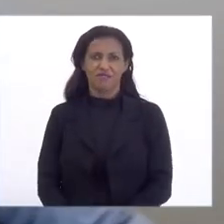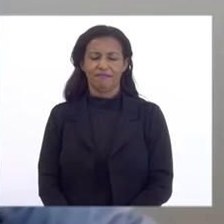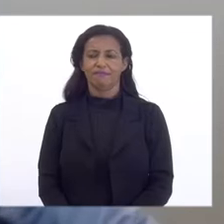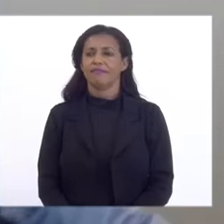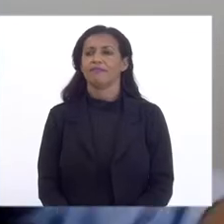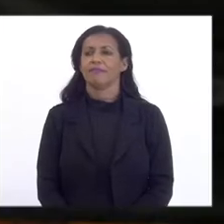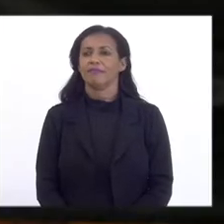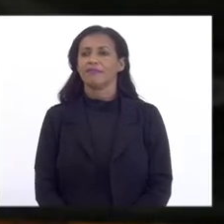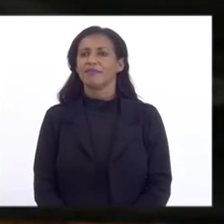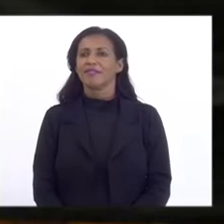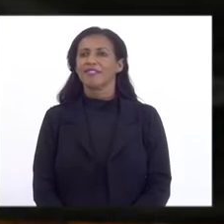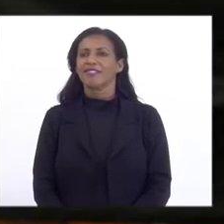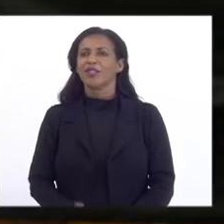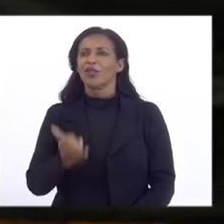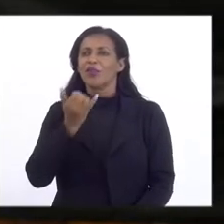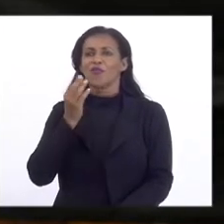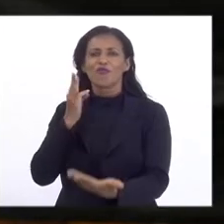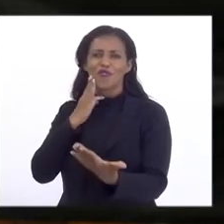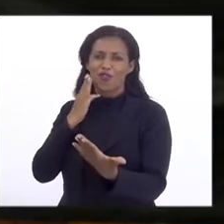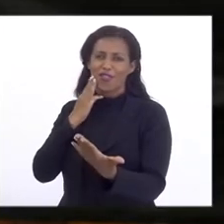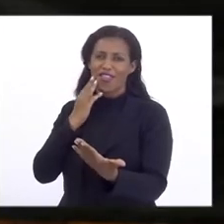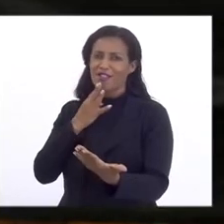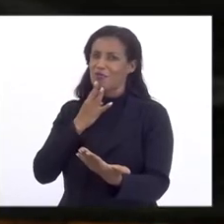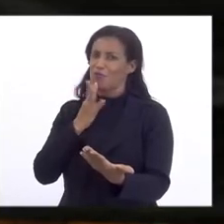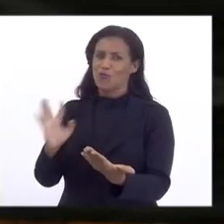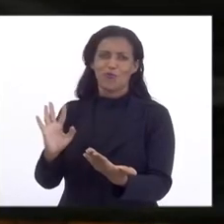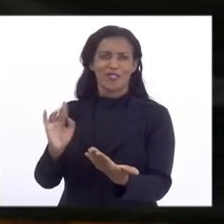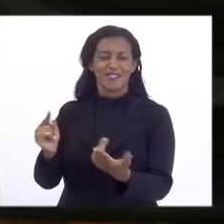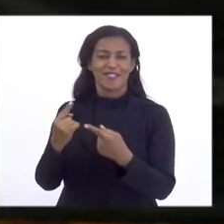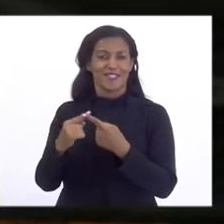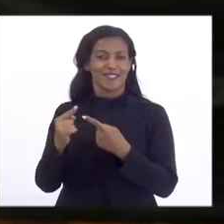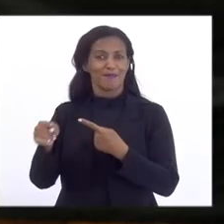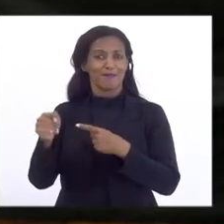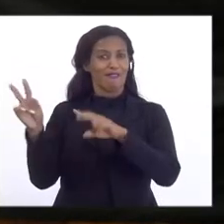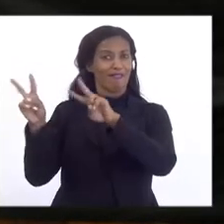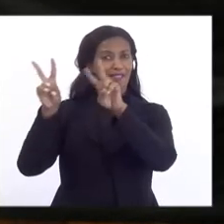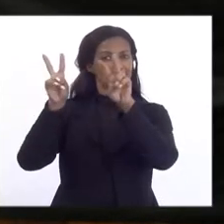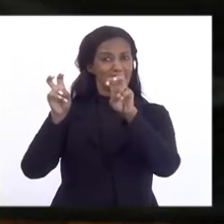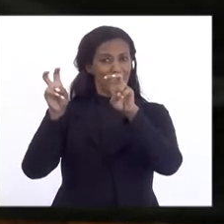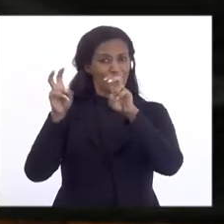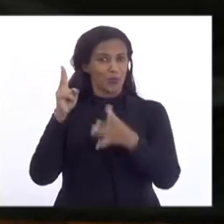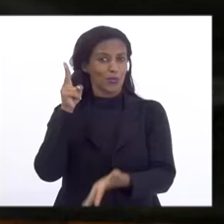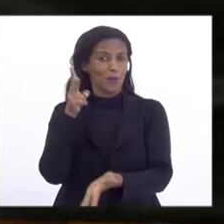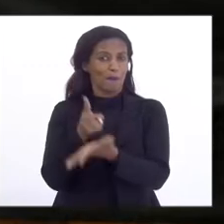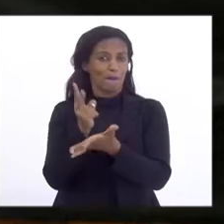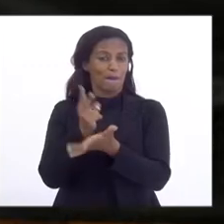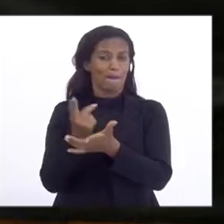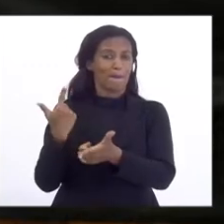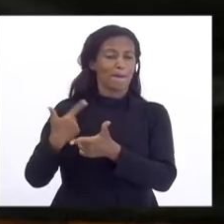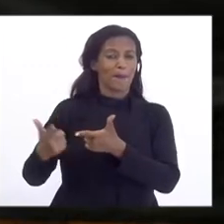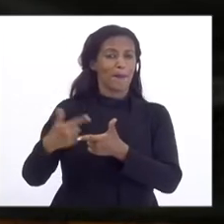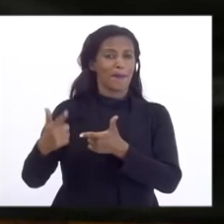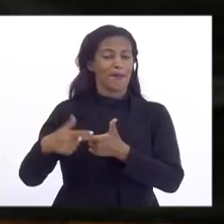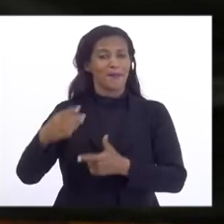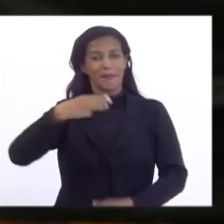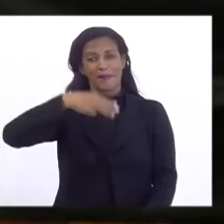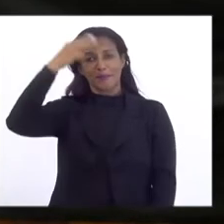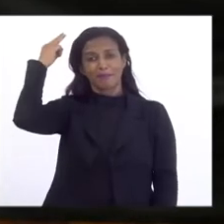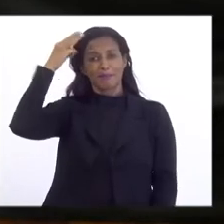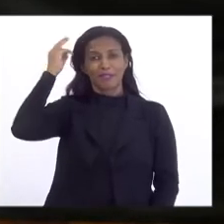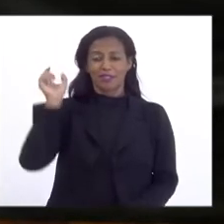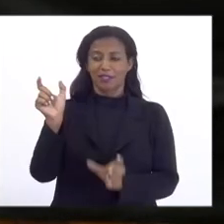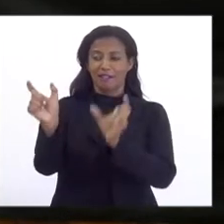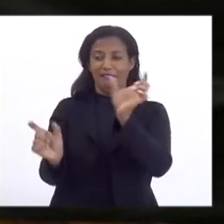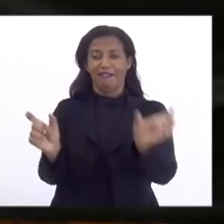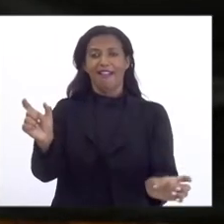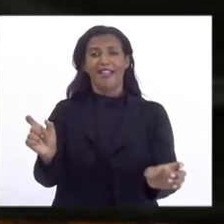Waldeck desconhecia essa regra, porque nesse assunto ele tem o mesmo problema que o Márcio Pacheco. Eles